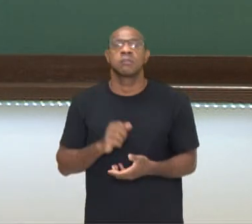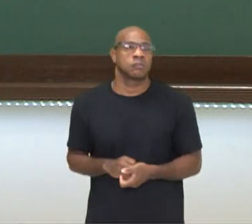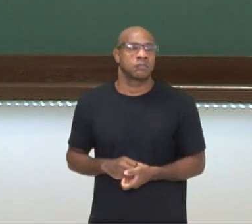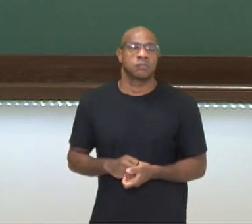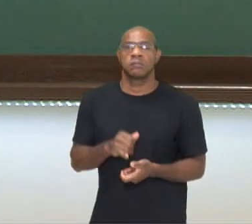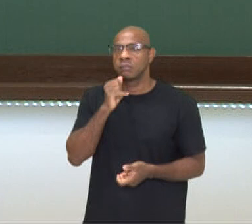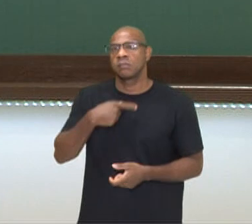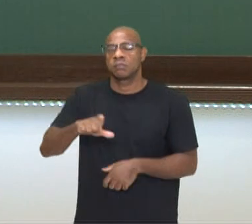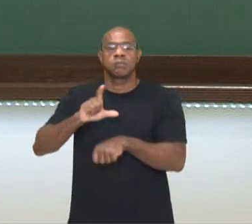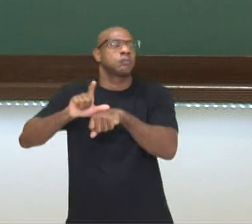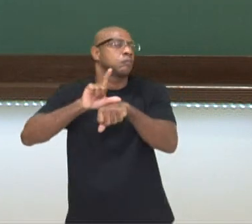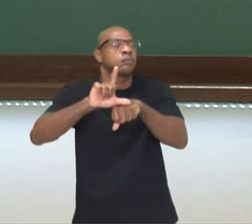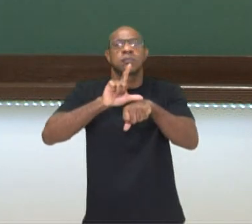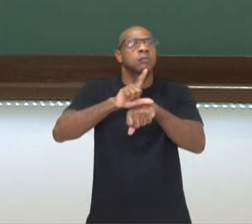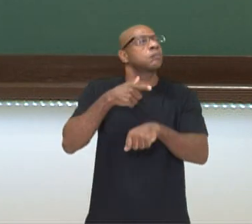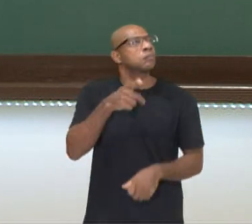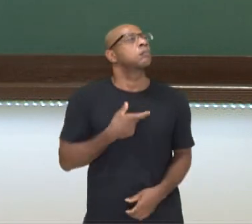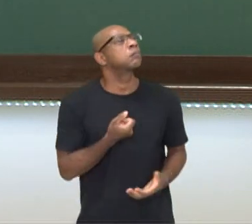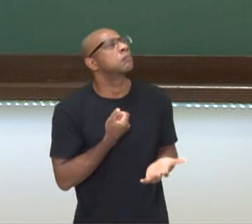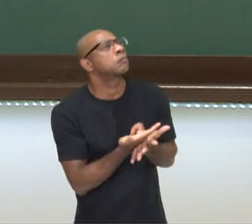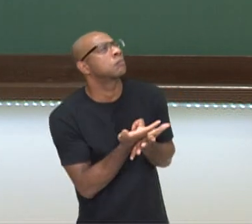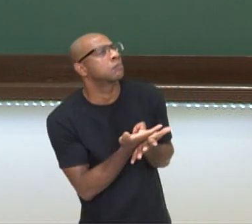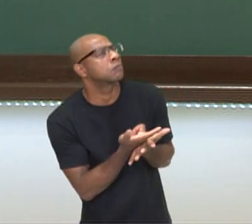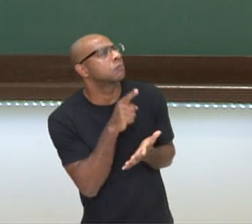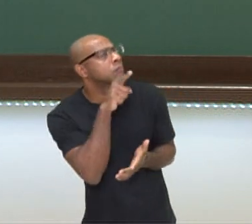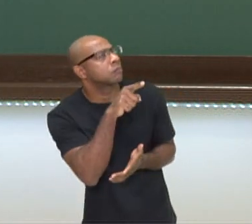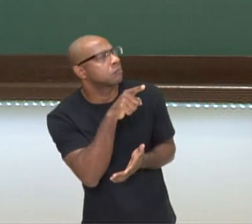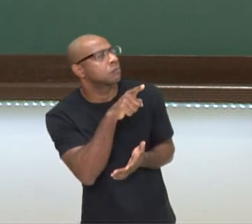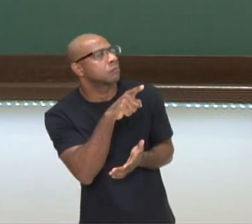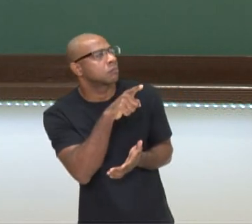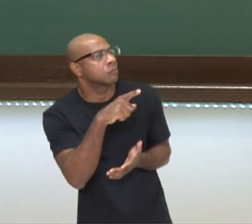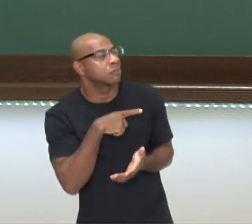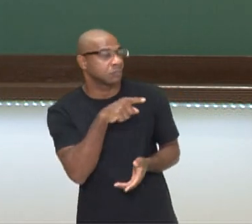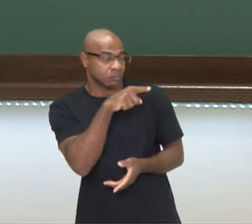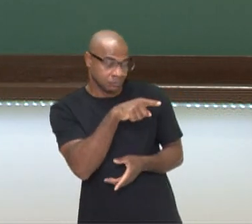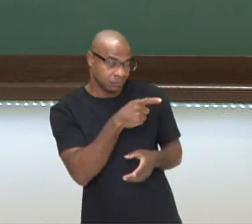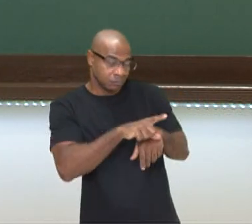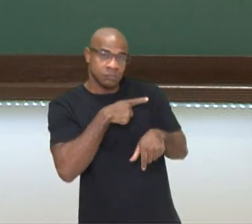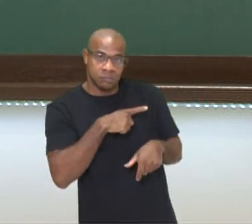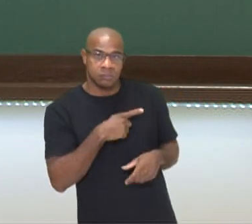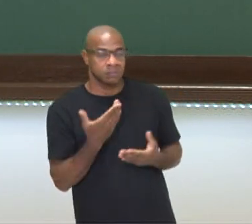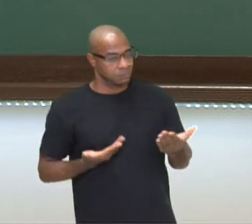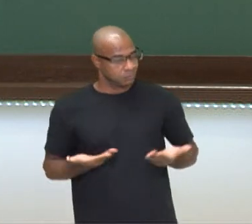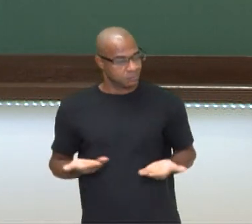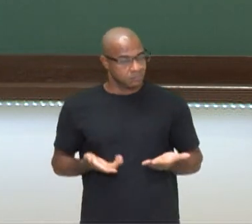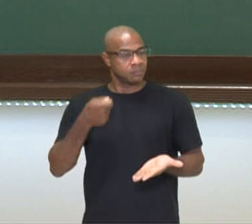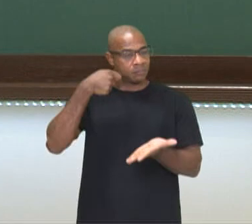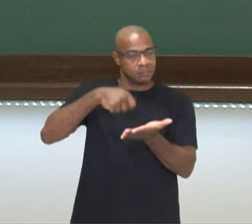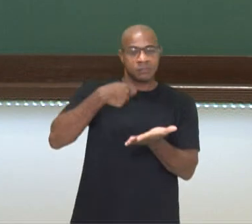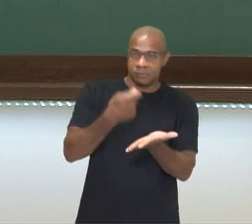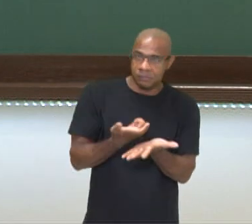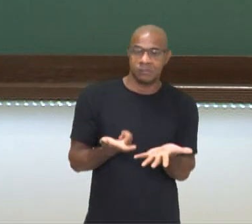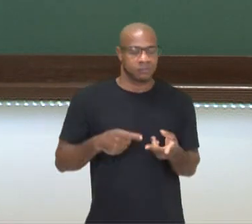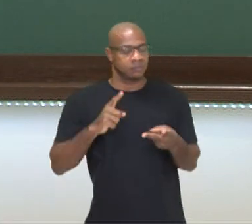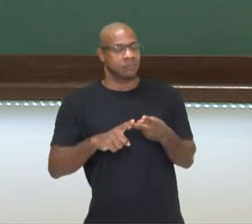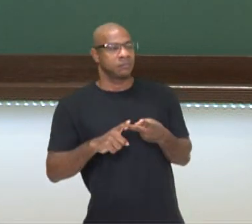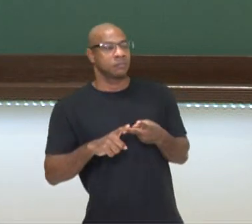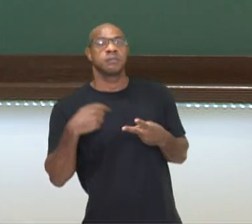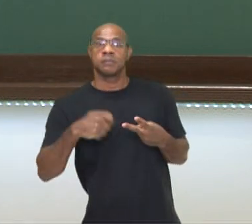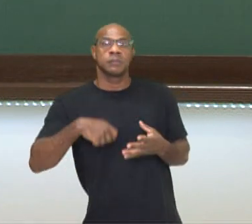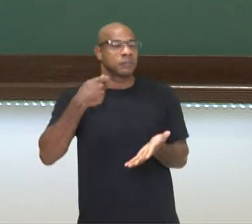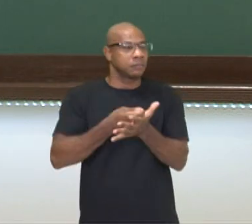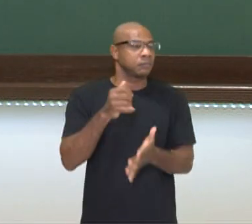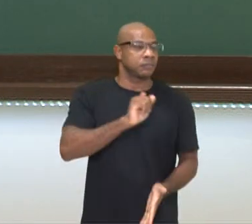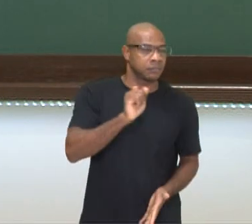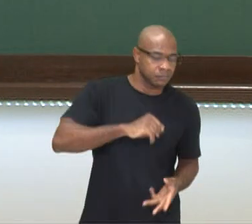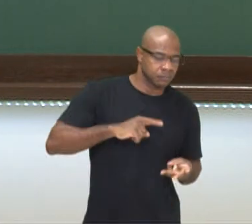uma loja e compra alguma coisa, essa loja tem funcionários, essa loja tem prestadores de serviço,